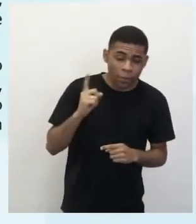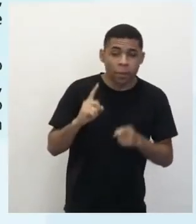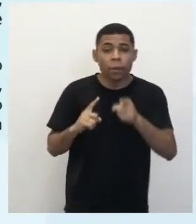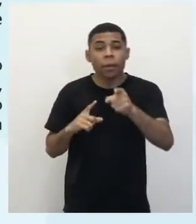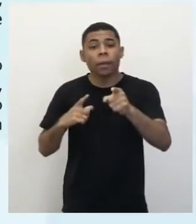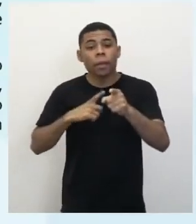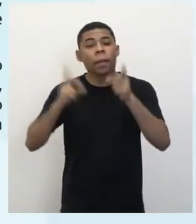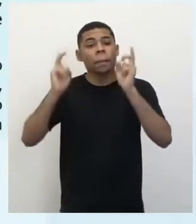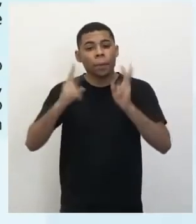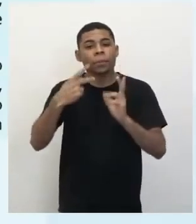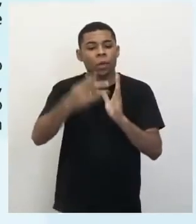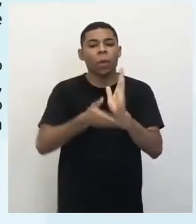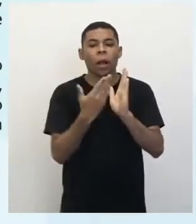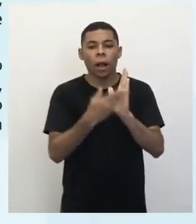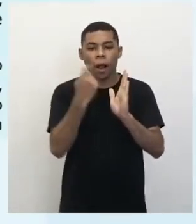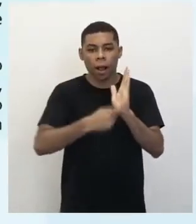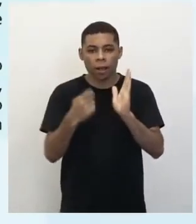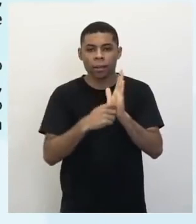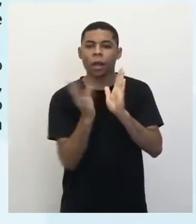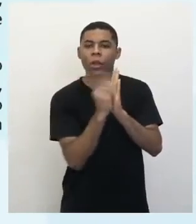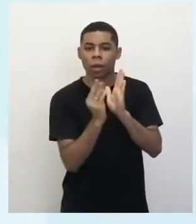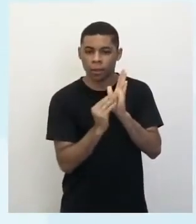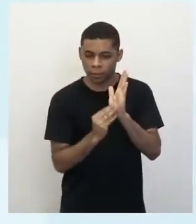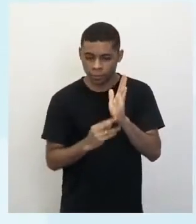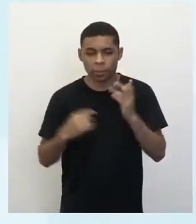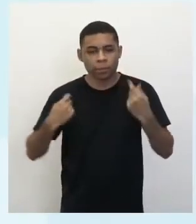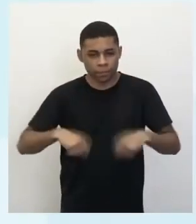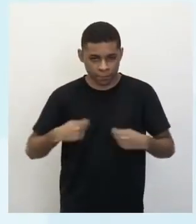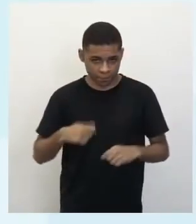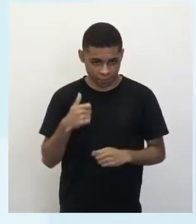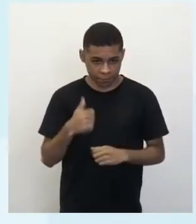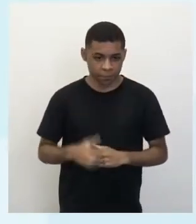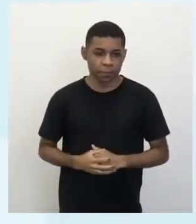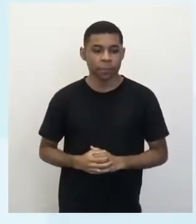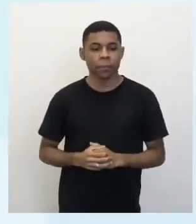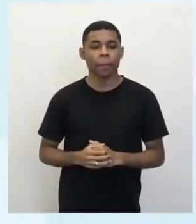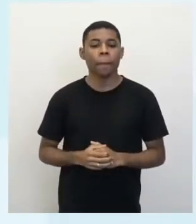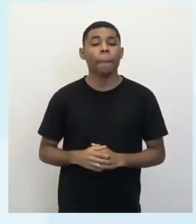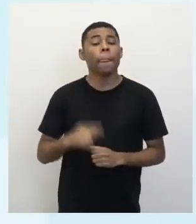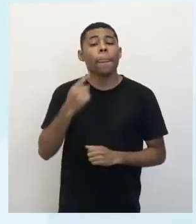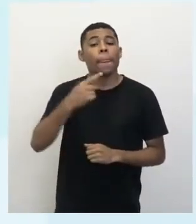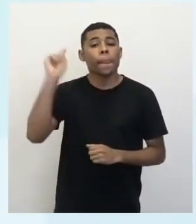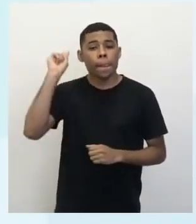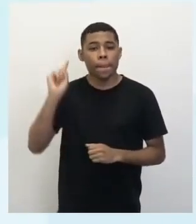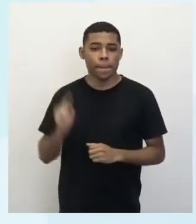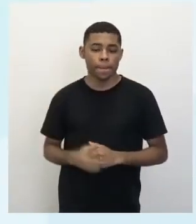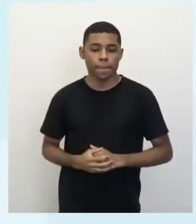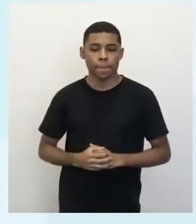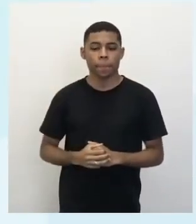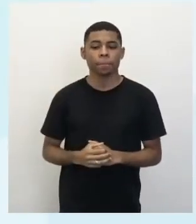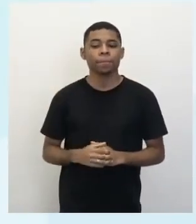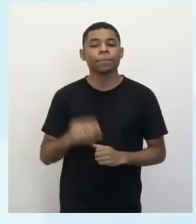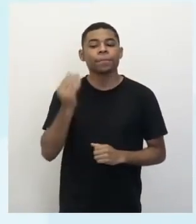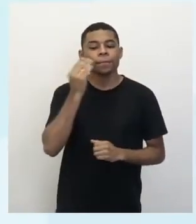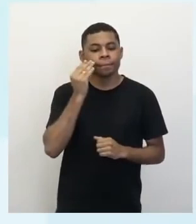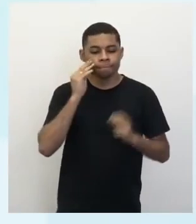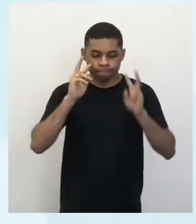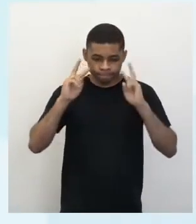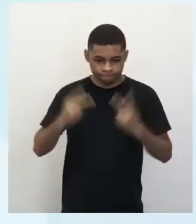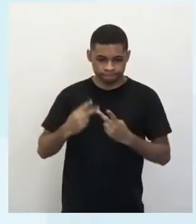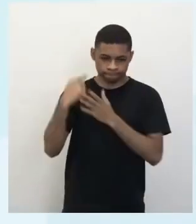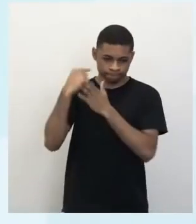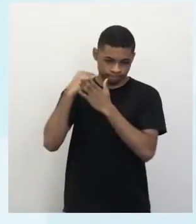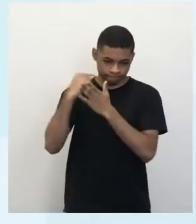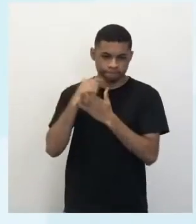seu caderno para fazer as anotações, a produção e, por último, faça uma